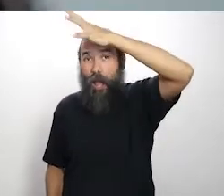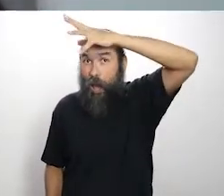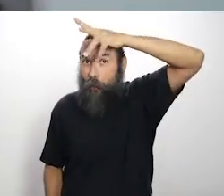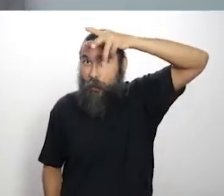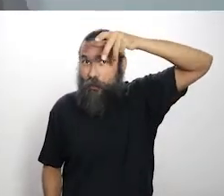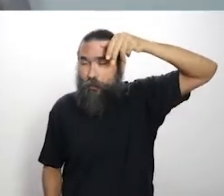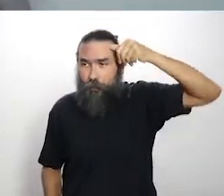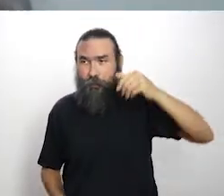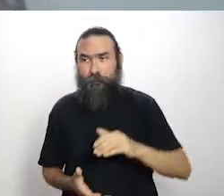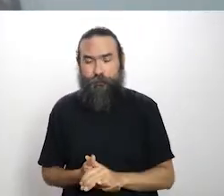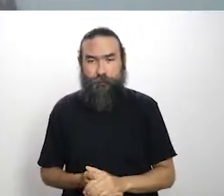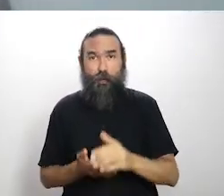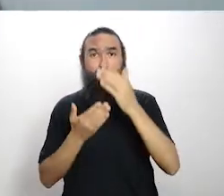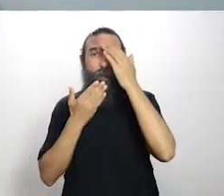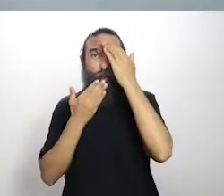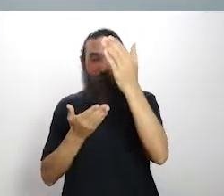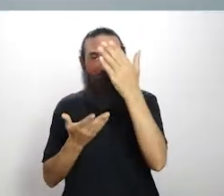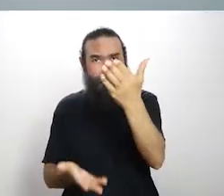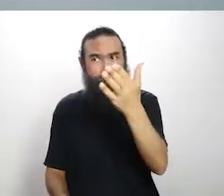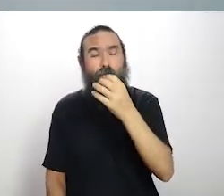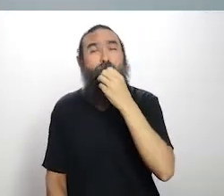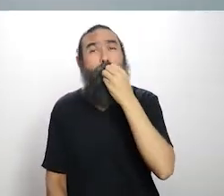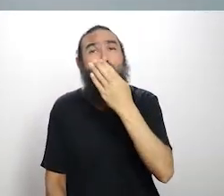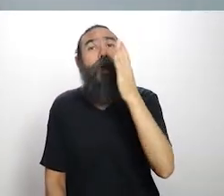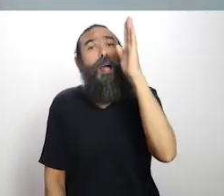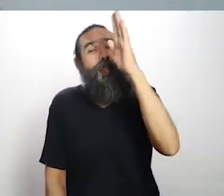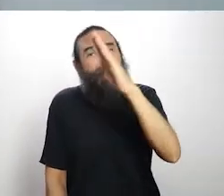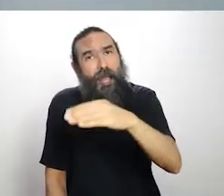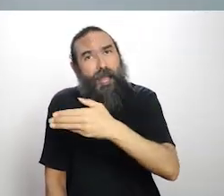Obrigada, Samantha. Boa tarde a todos.